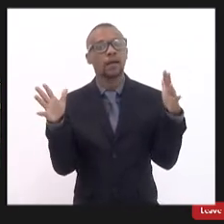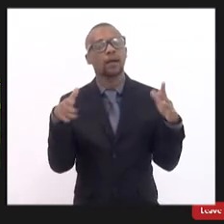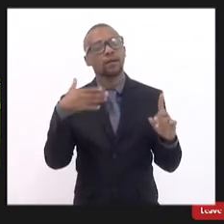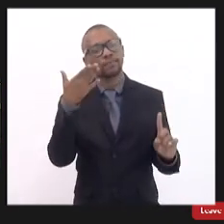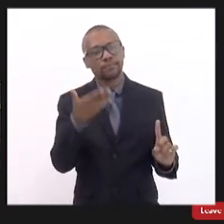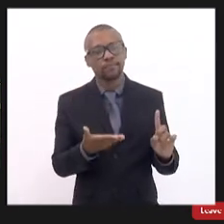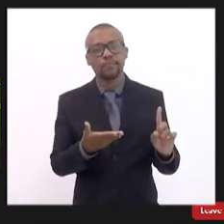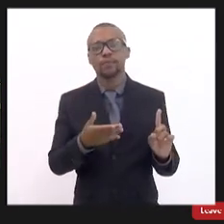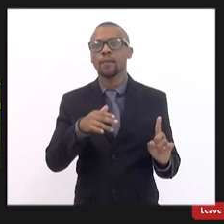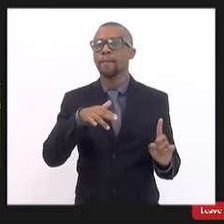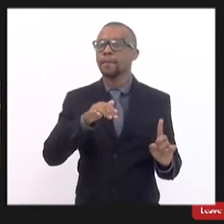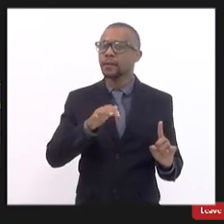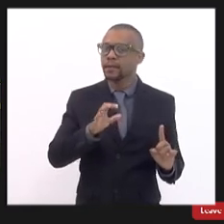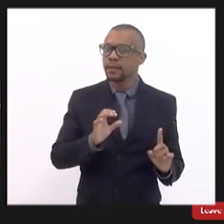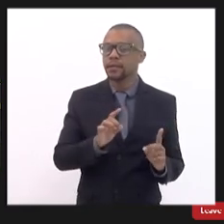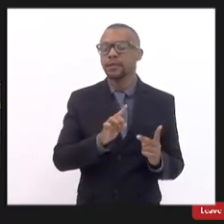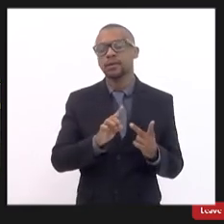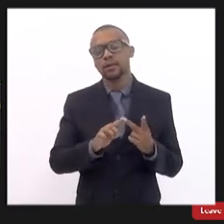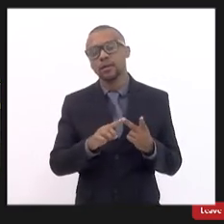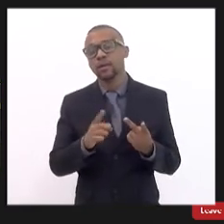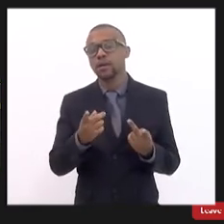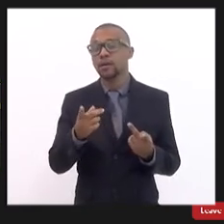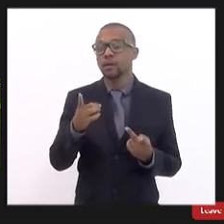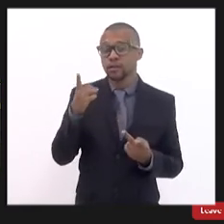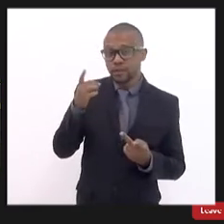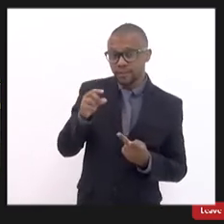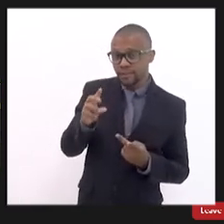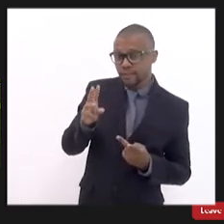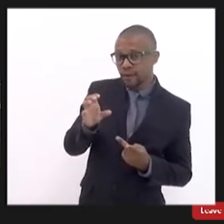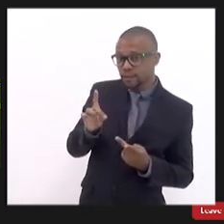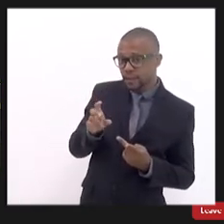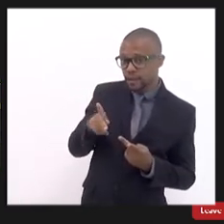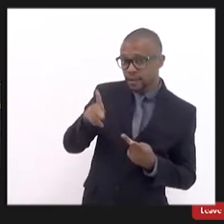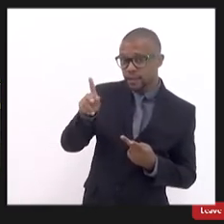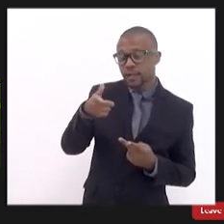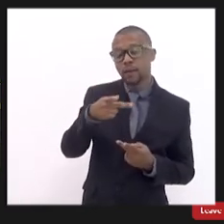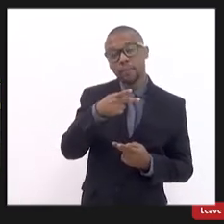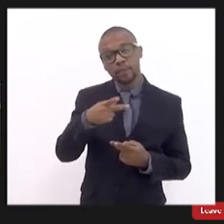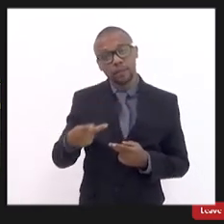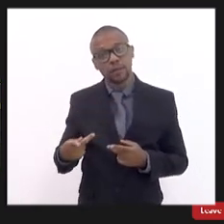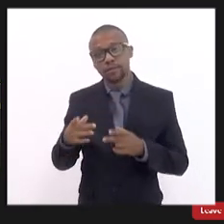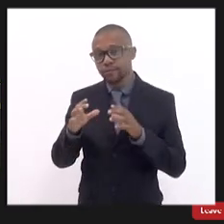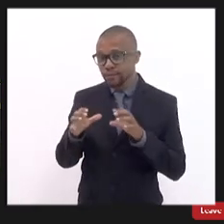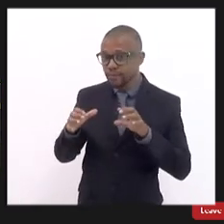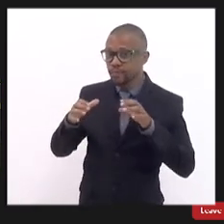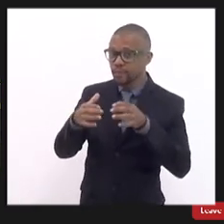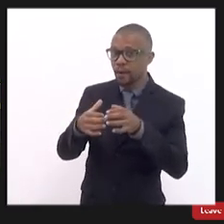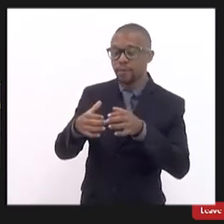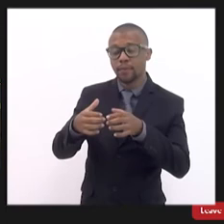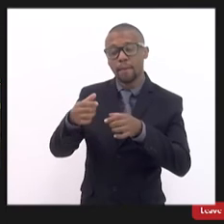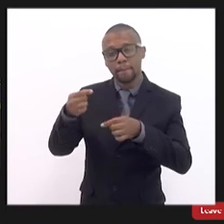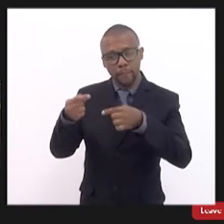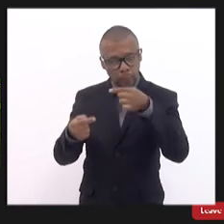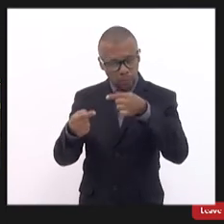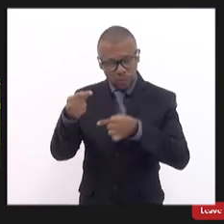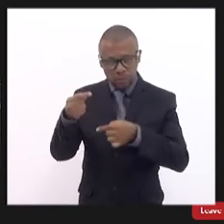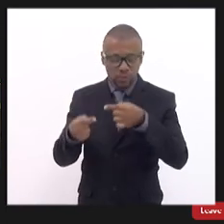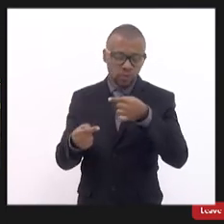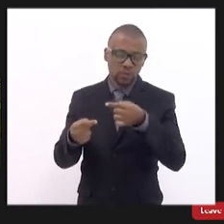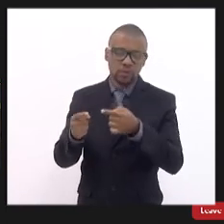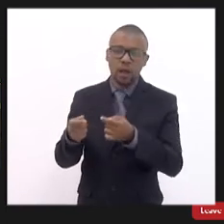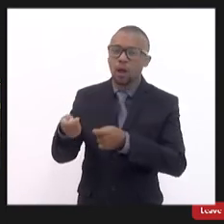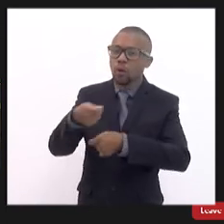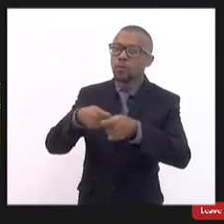Mink aí da Comissão do Cumbres, o Valdec, nosso presidente da Frente Parlamentar de Economia Solidária, por essa audiência pública, eu acho que foi